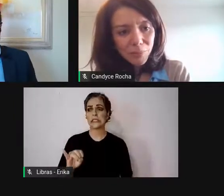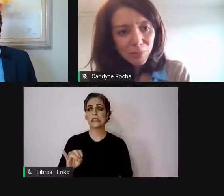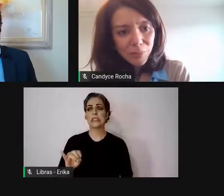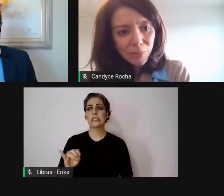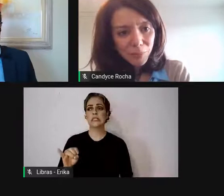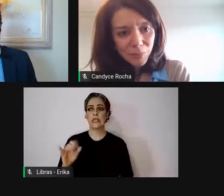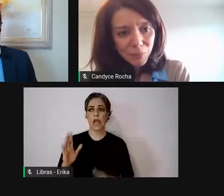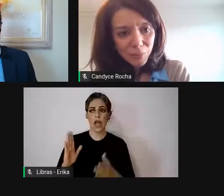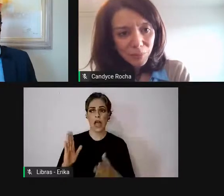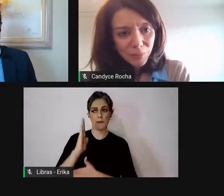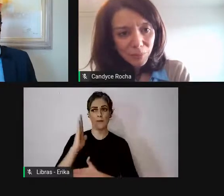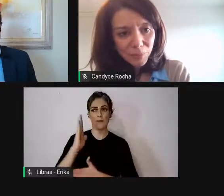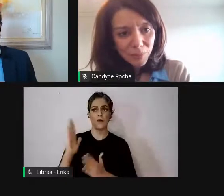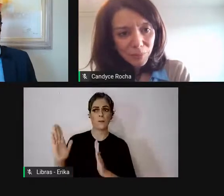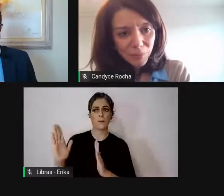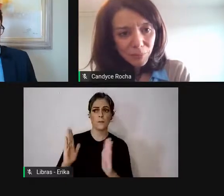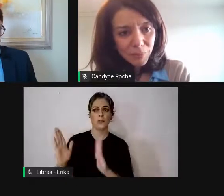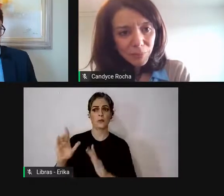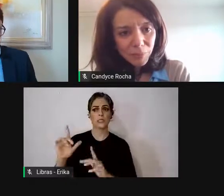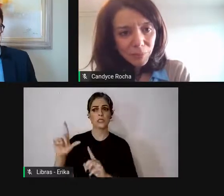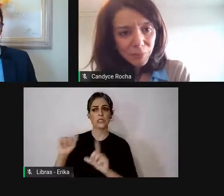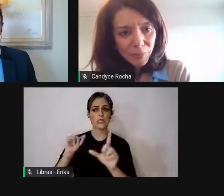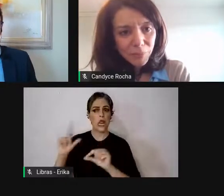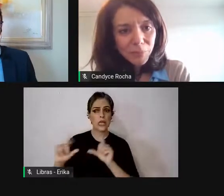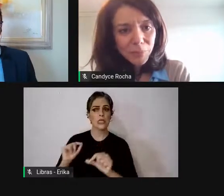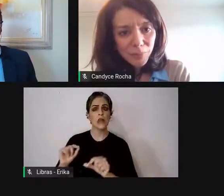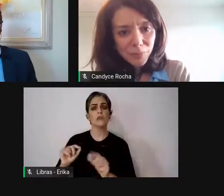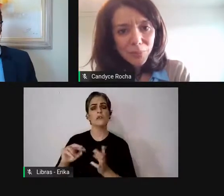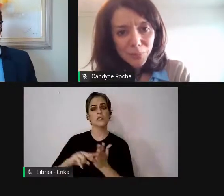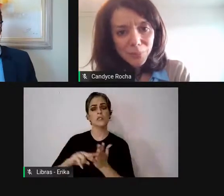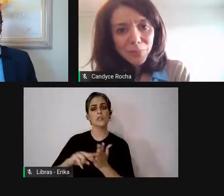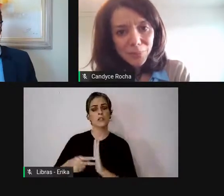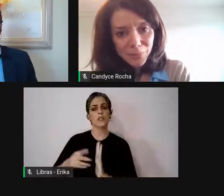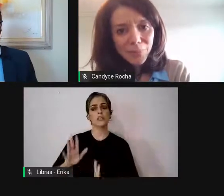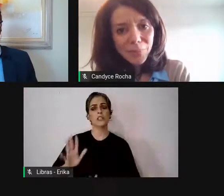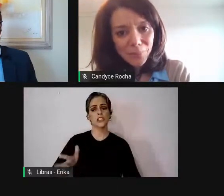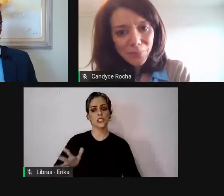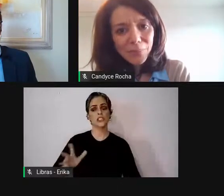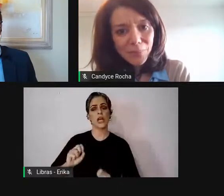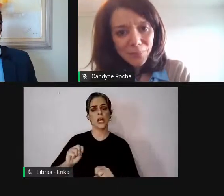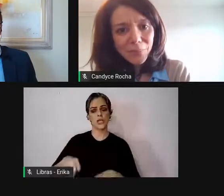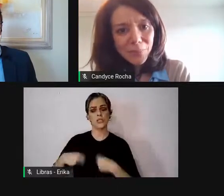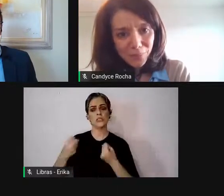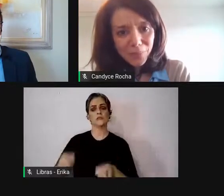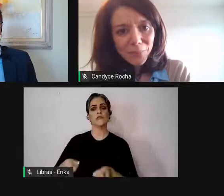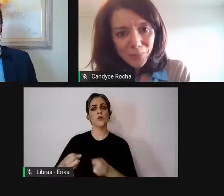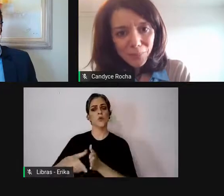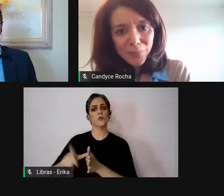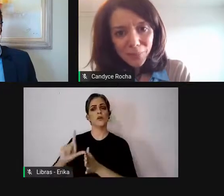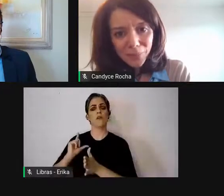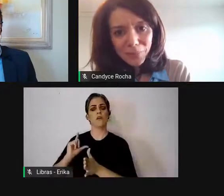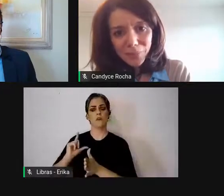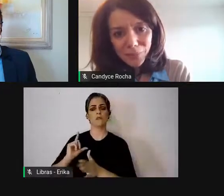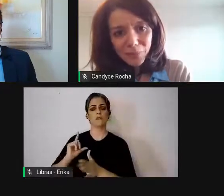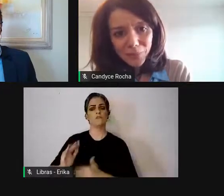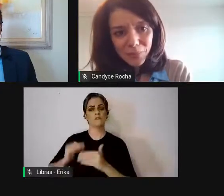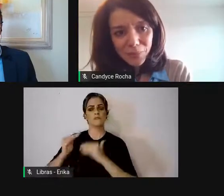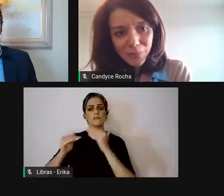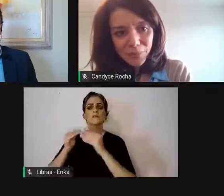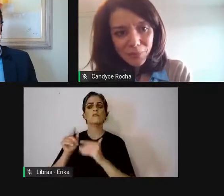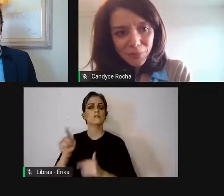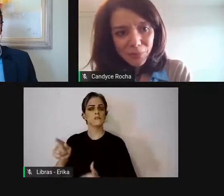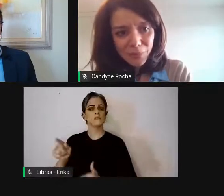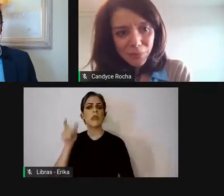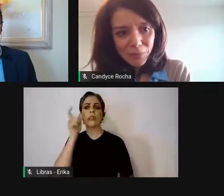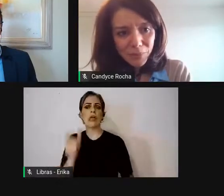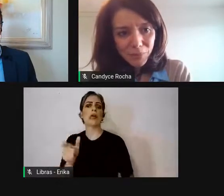seleção mostrou que fez um investimento tal na própria etapa de seleção que está afim disso.